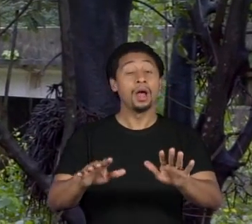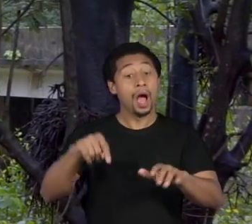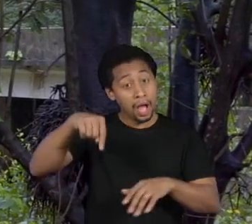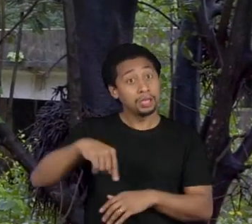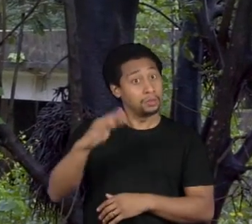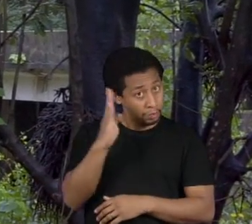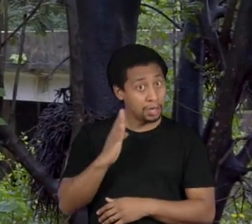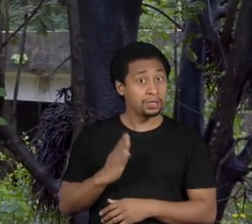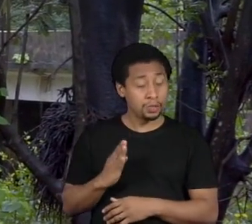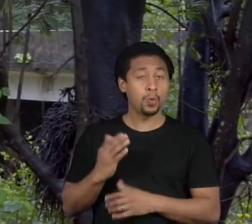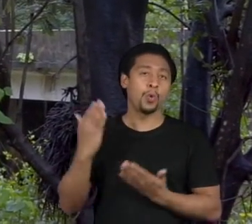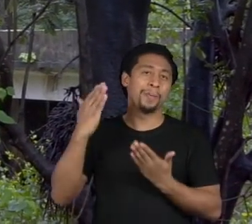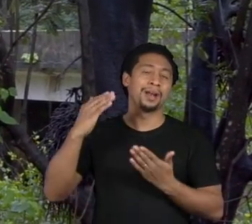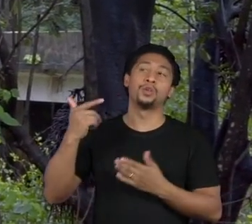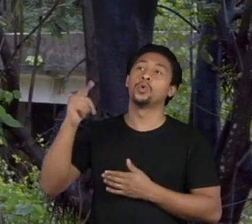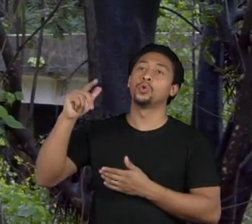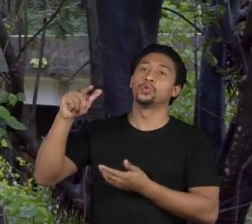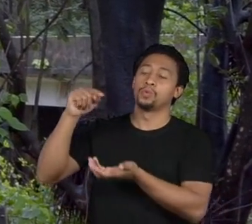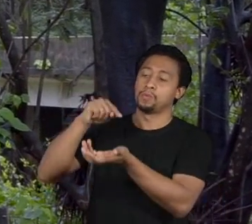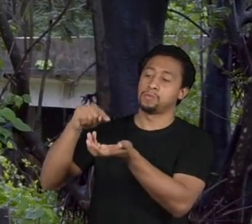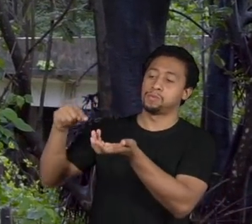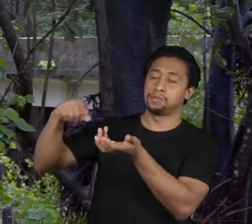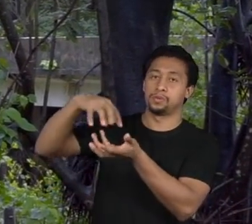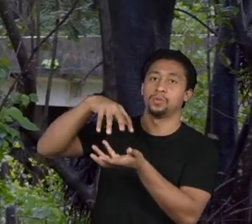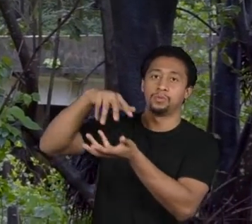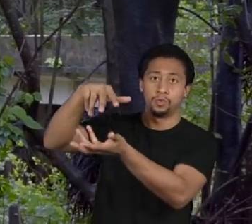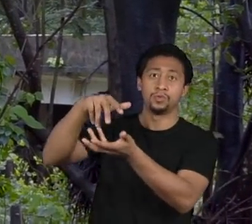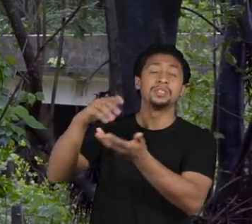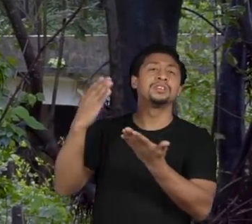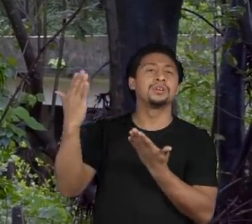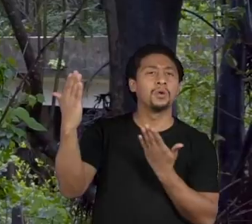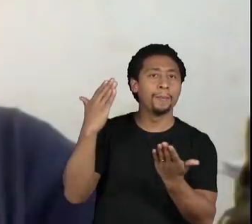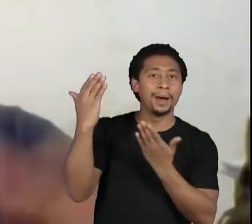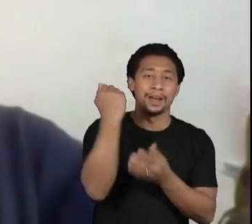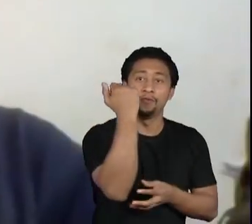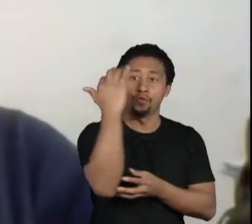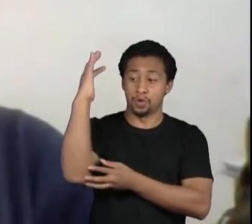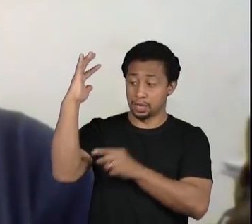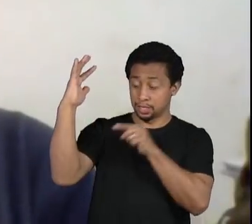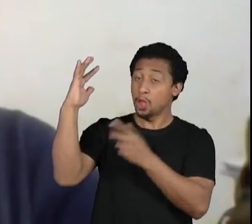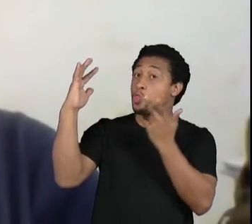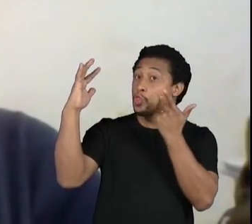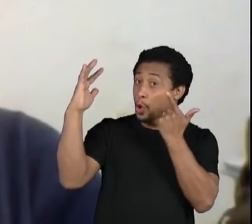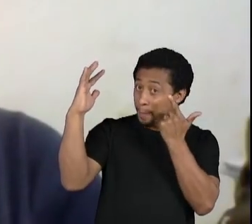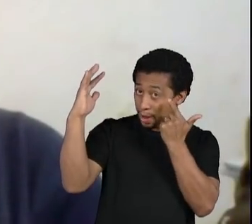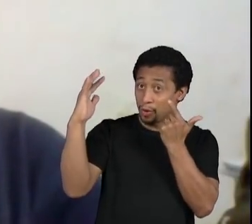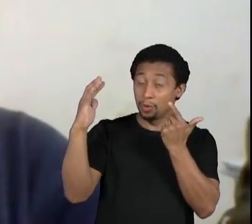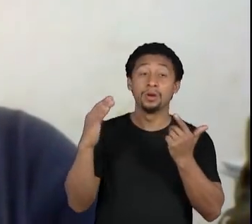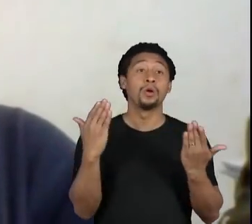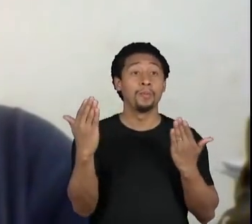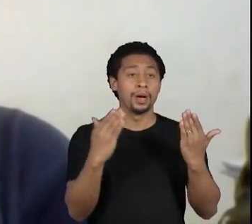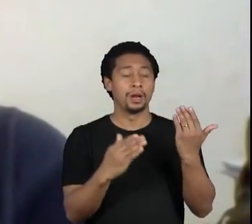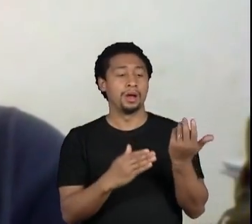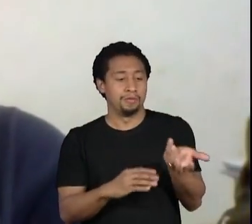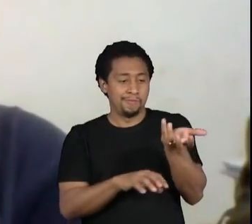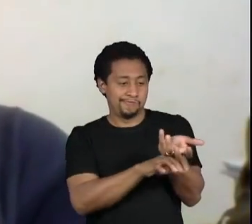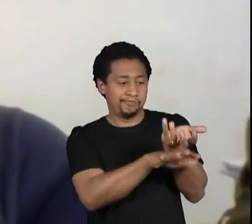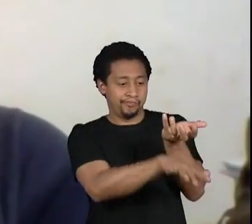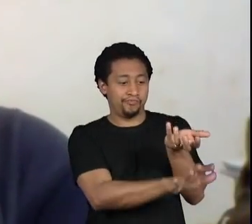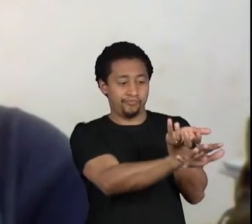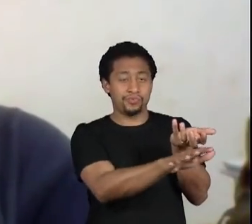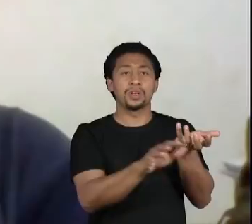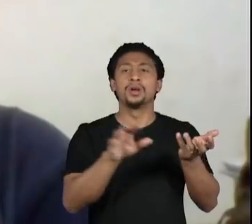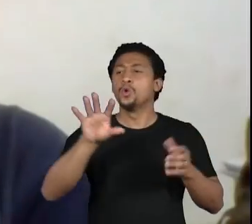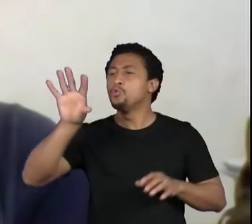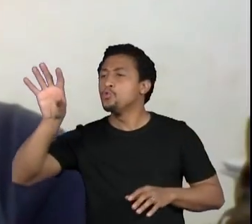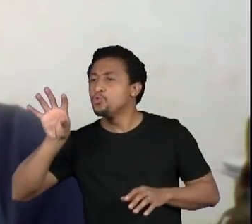Ela tem a capacidade pelo menos 2 vezes mais do que uma floresta de terra firme. Porque boa parte, ou grande parte dessa concentração, ou